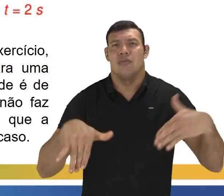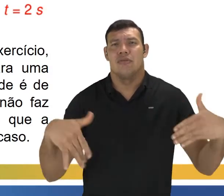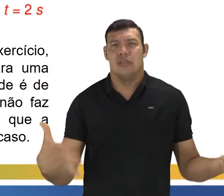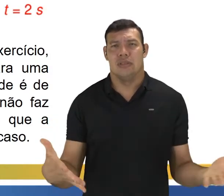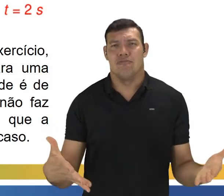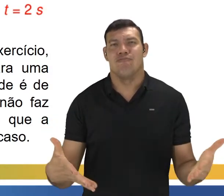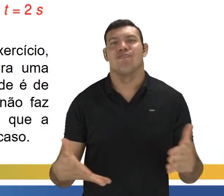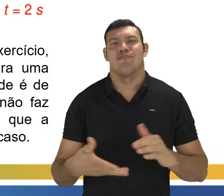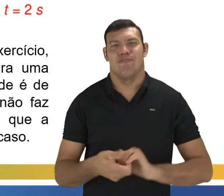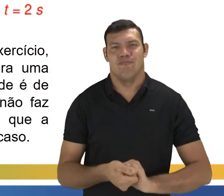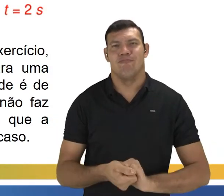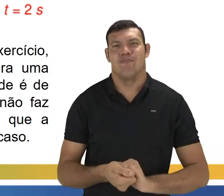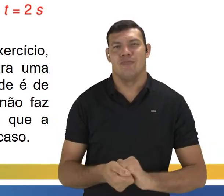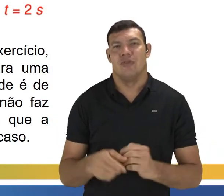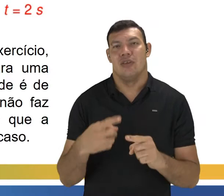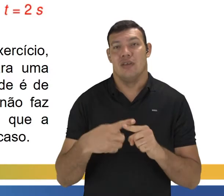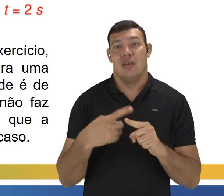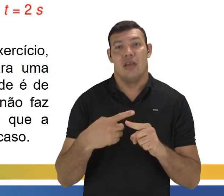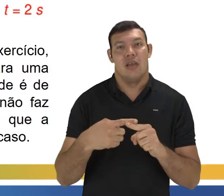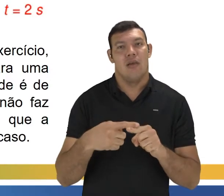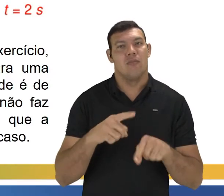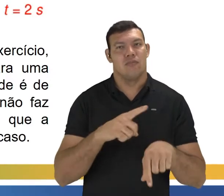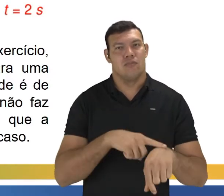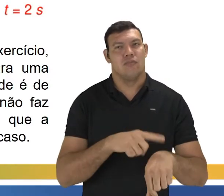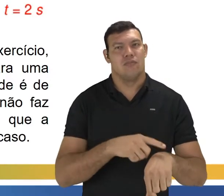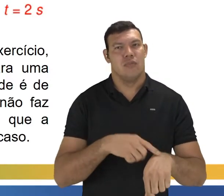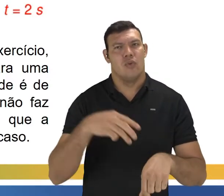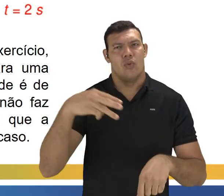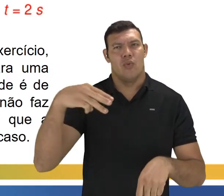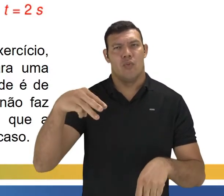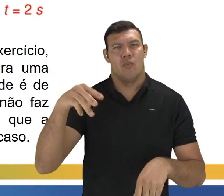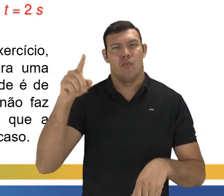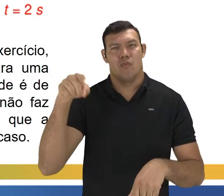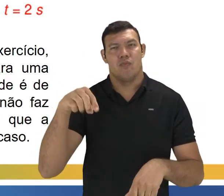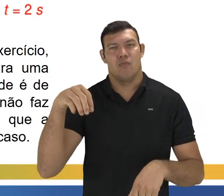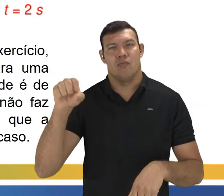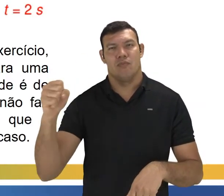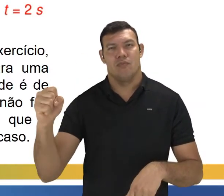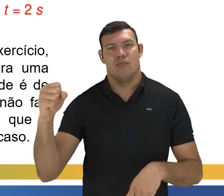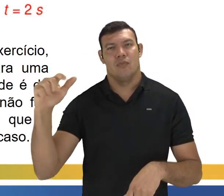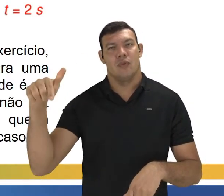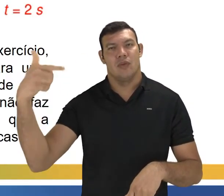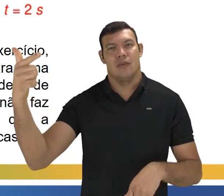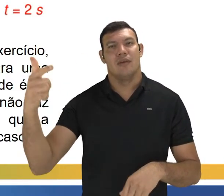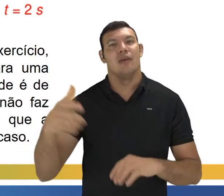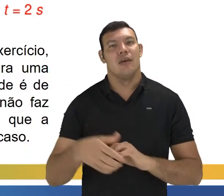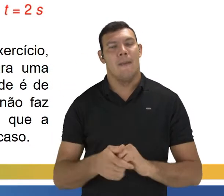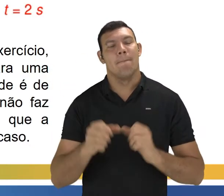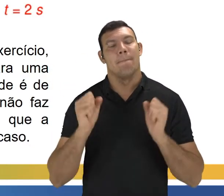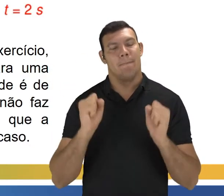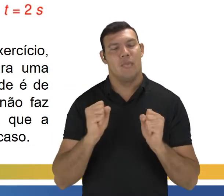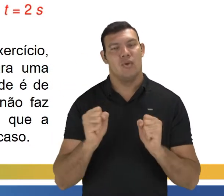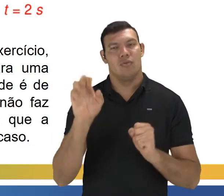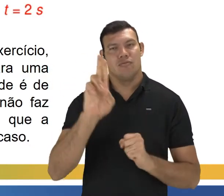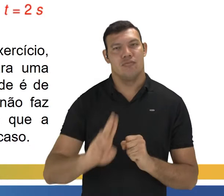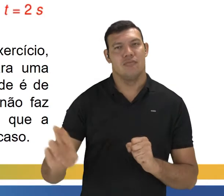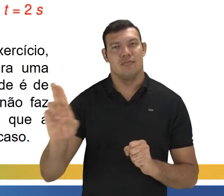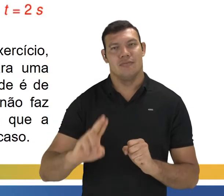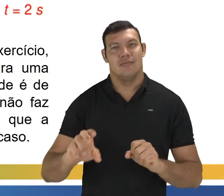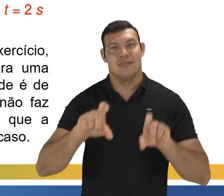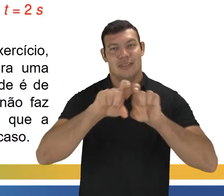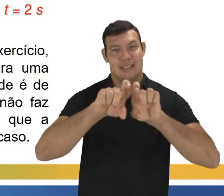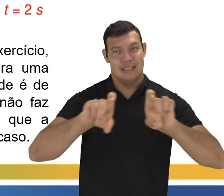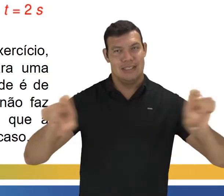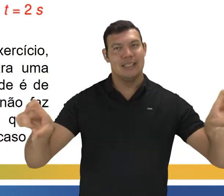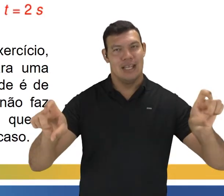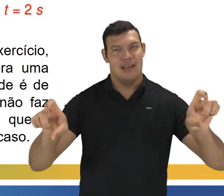levando em consideração que ação da gravidade é o g igual a 10 metros por segundo ao quadrado para gente resolver esse problema a gente pode